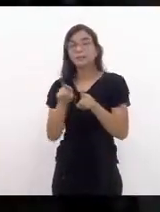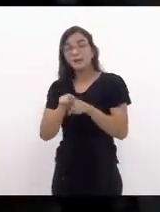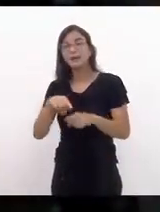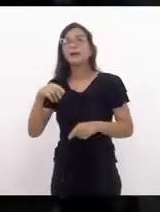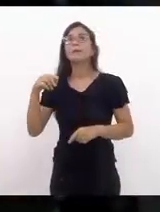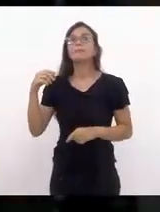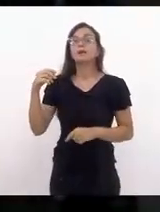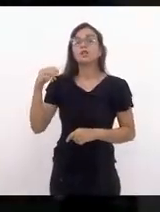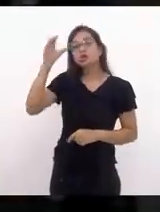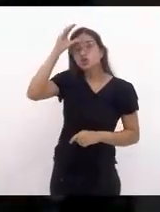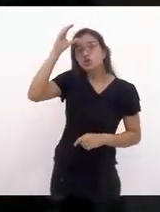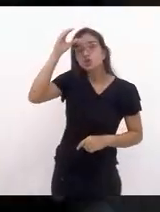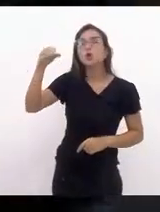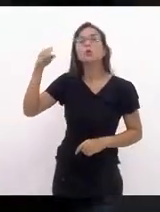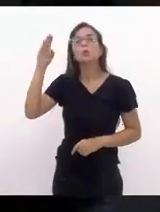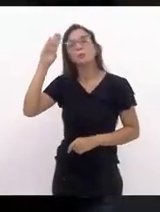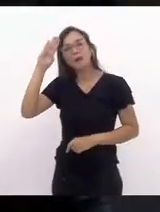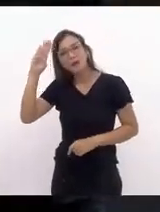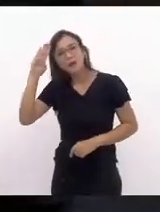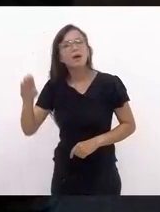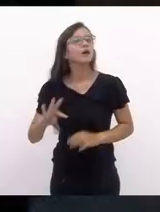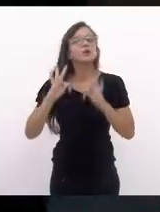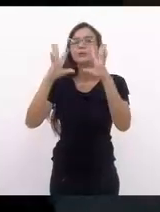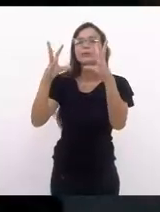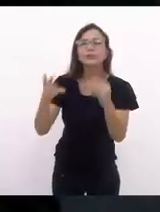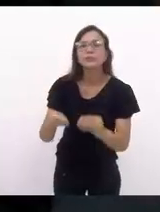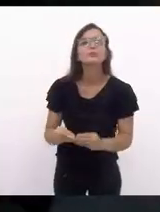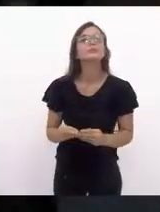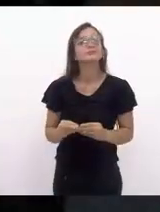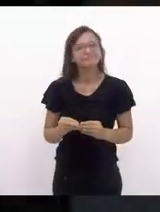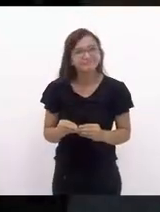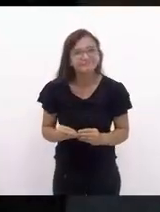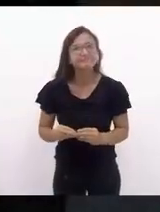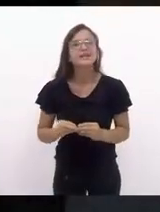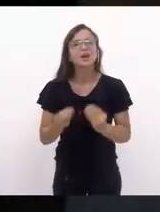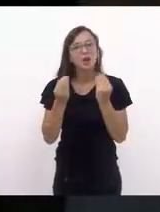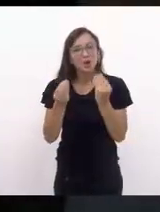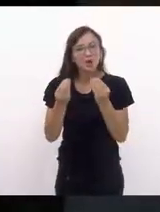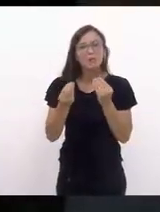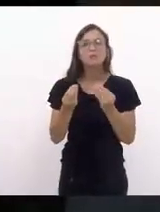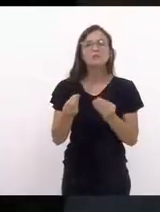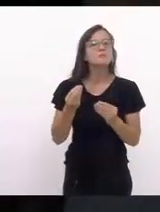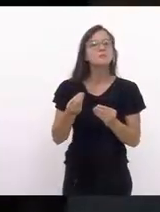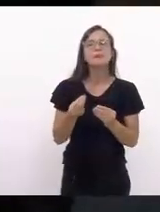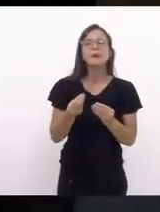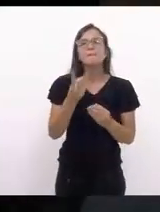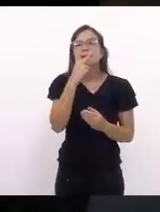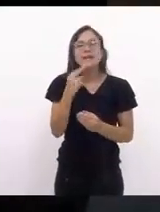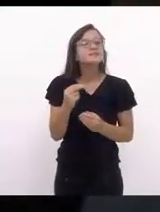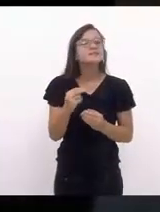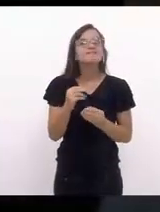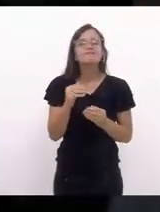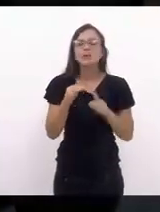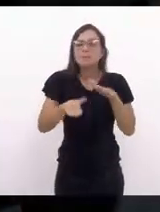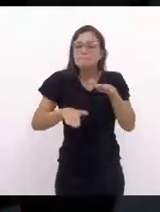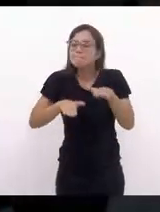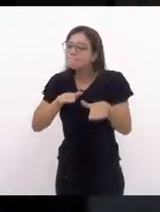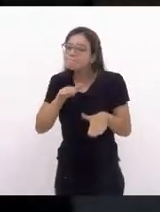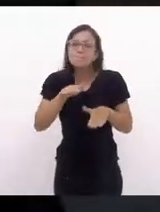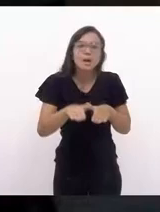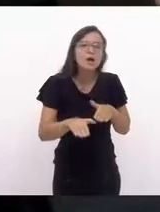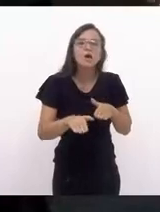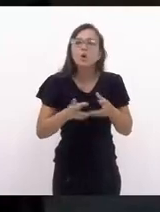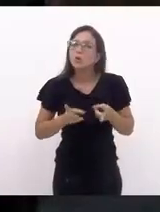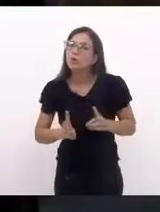da reserva então eu quero dizer para vocês Que esse é apenas o primeiro passo uma grande trajetória